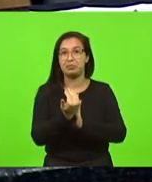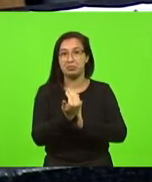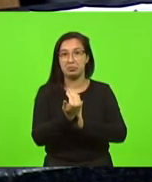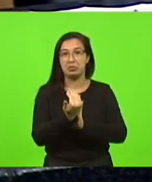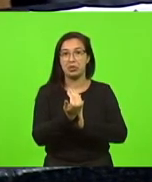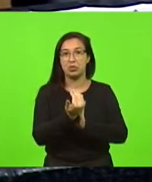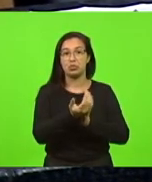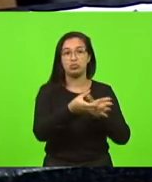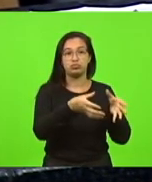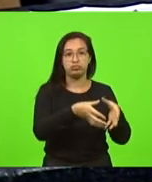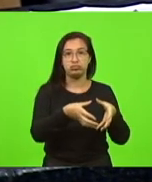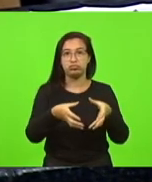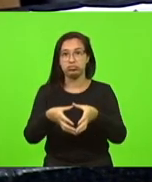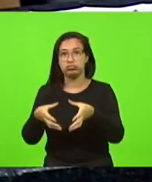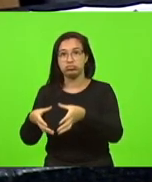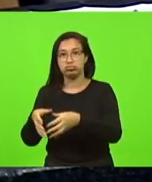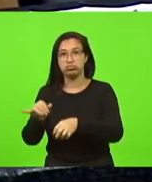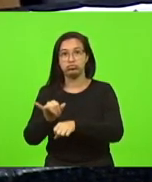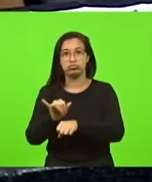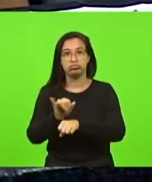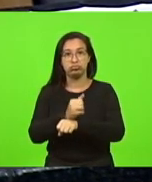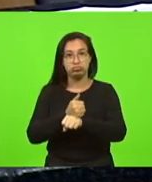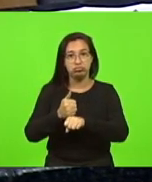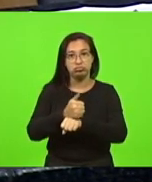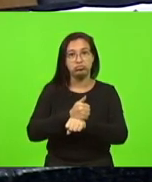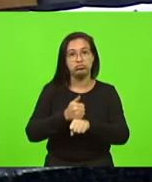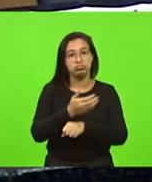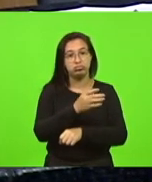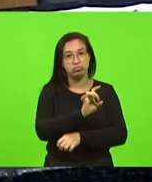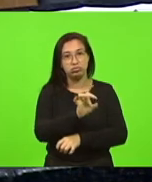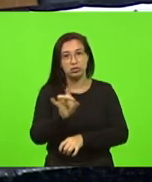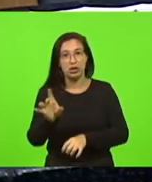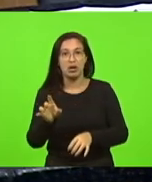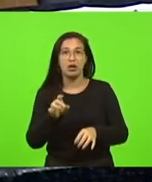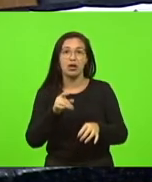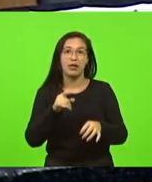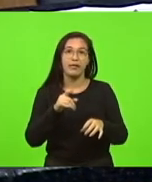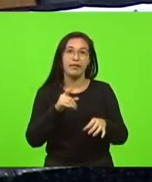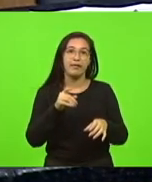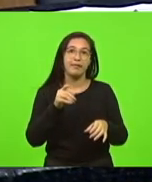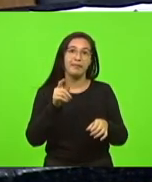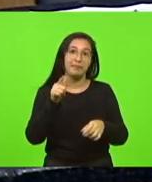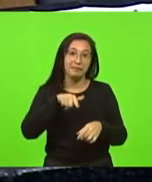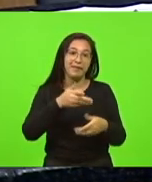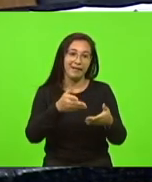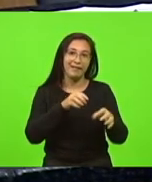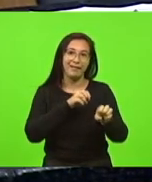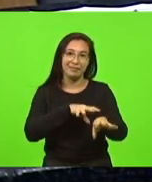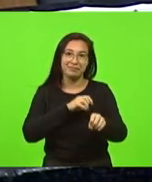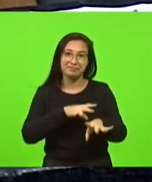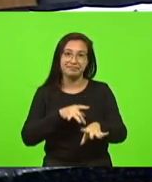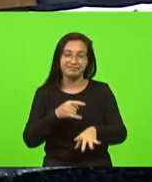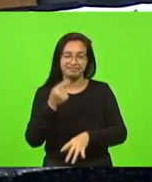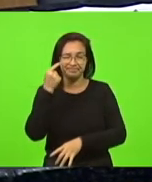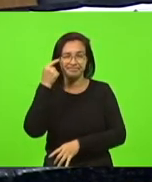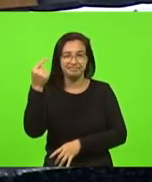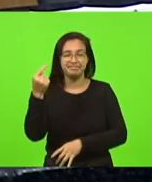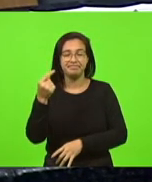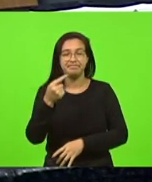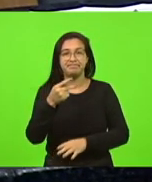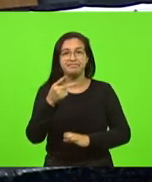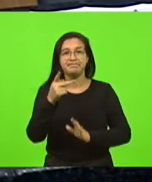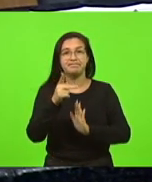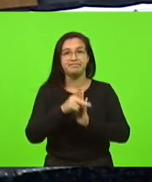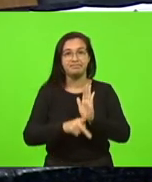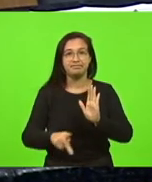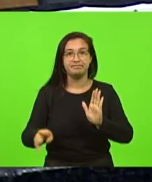setores, de todos, inclusive dos da educação. E aí vale lembrar de que quando o projeto chegou, que